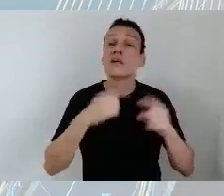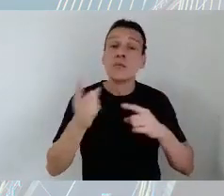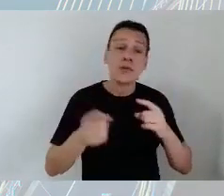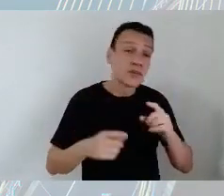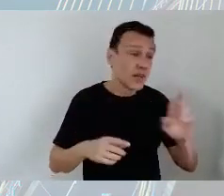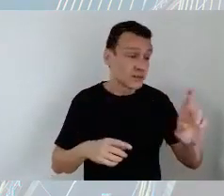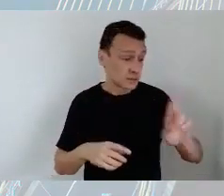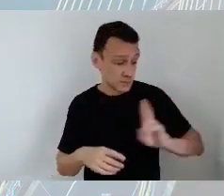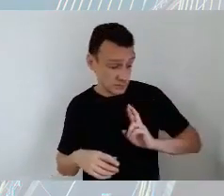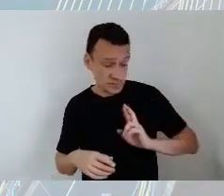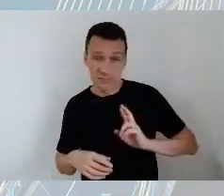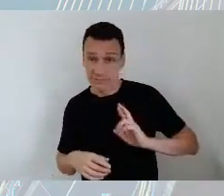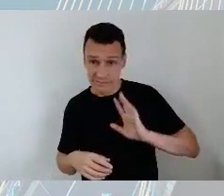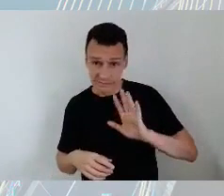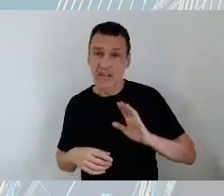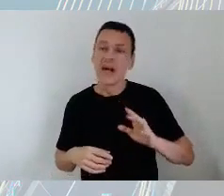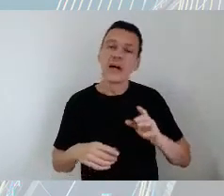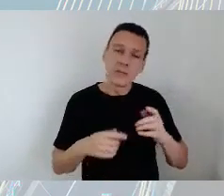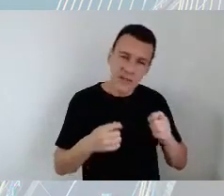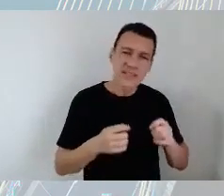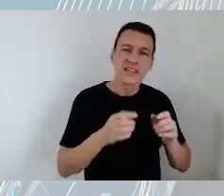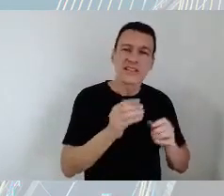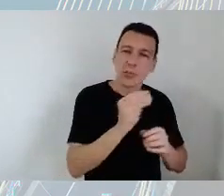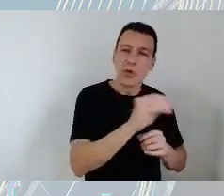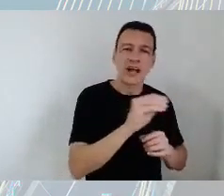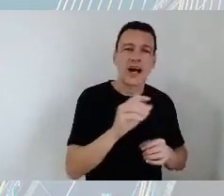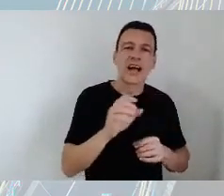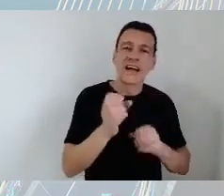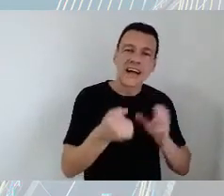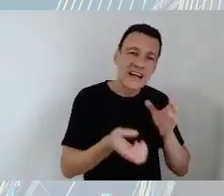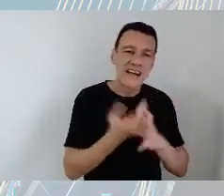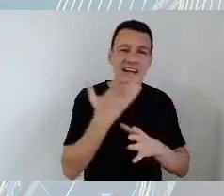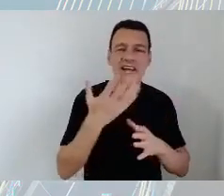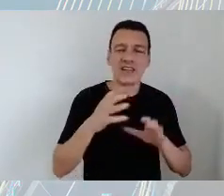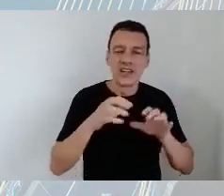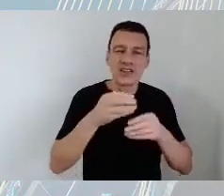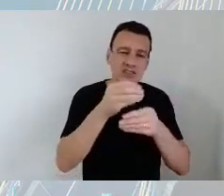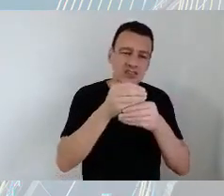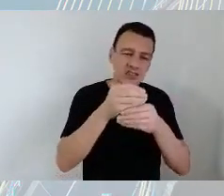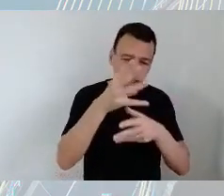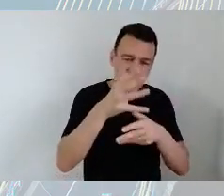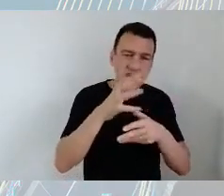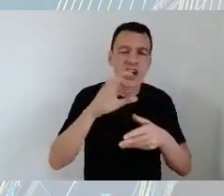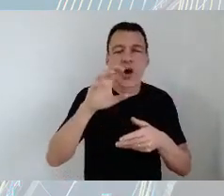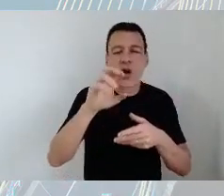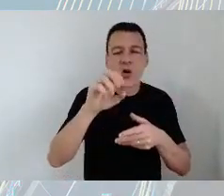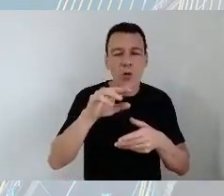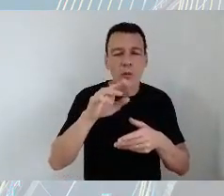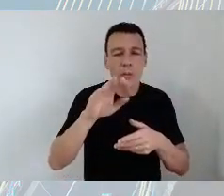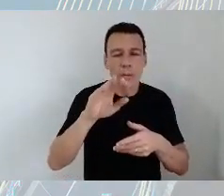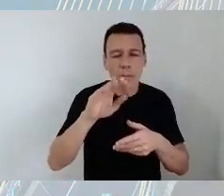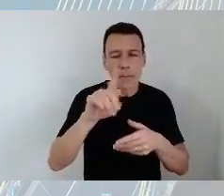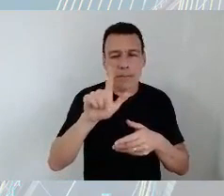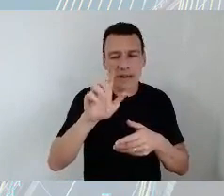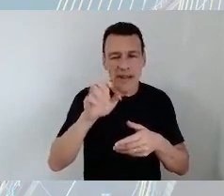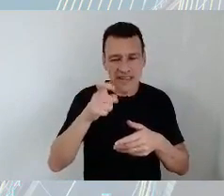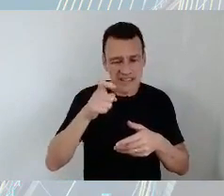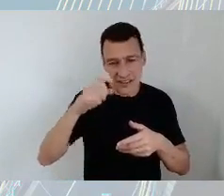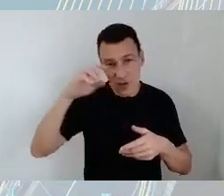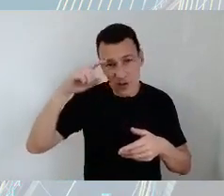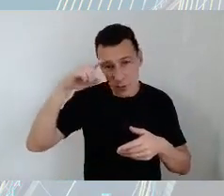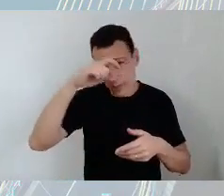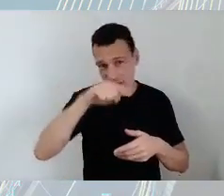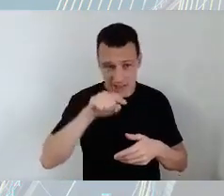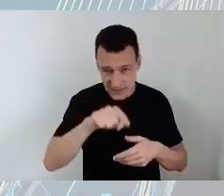que é o createChatCompletion. Tá? Obviamente, eu estou usando um await ali, porque essa função é assíncrona. Então, espera essa